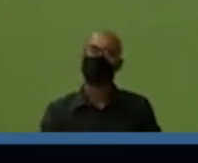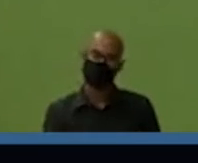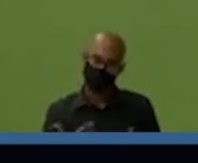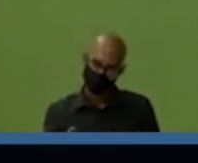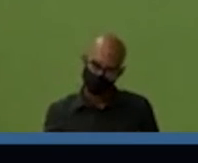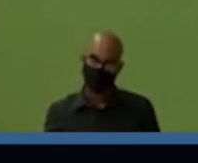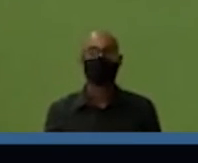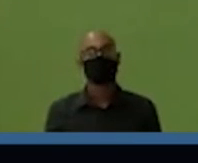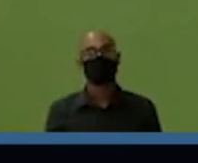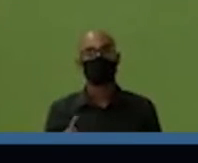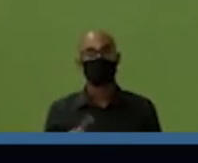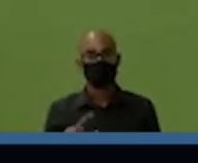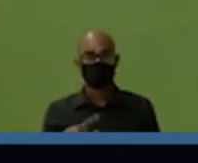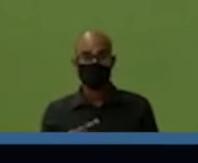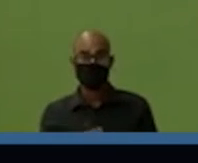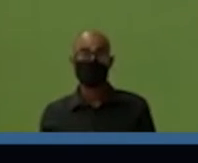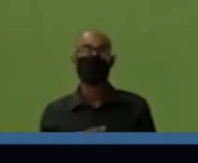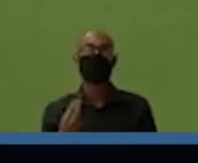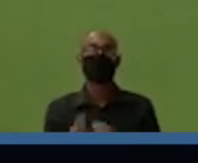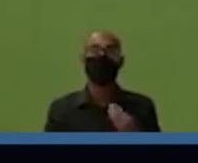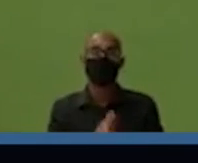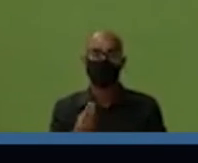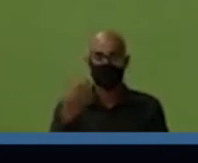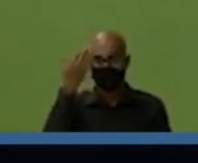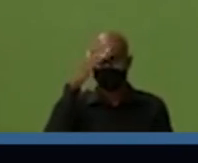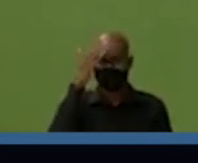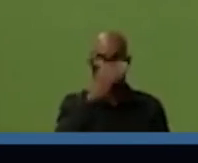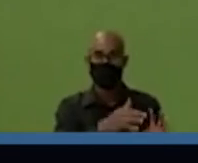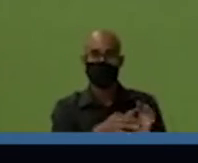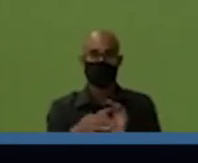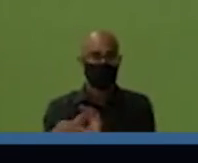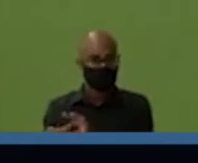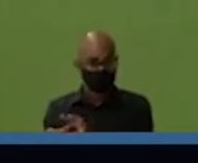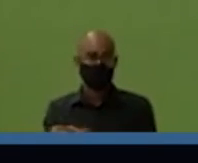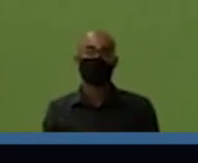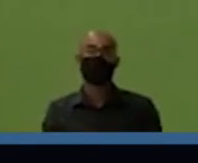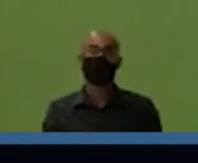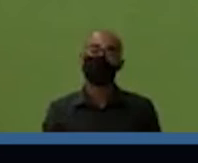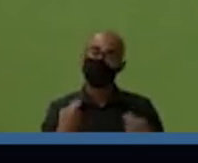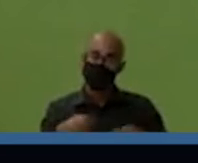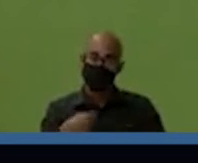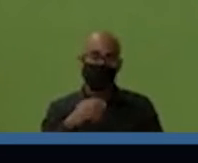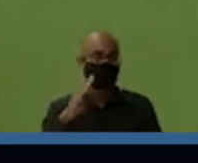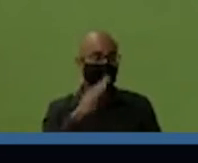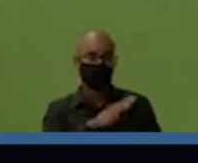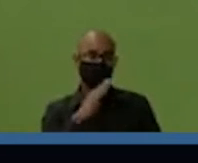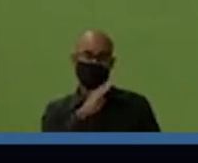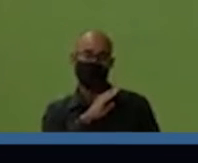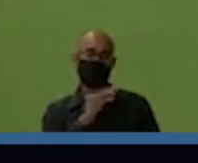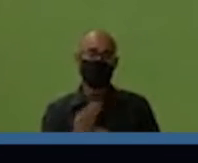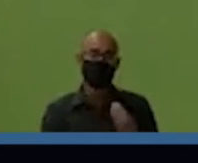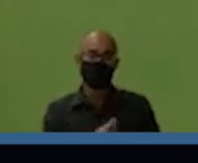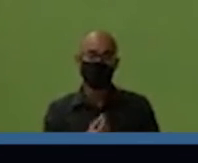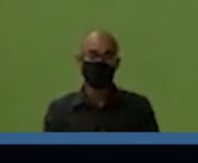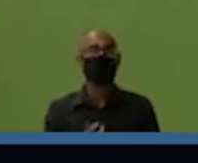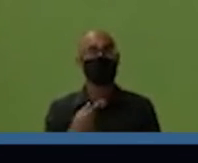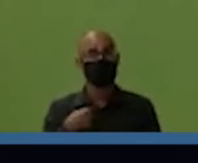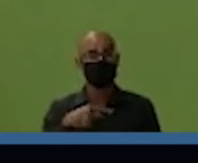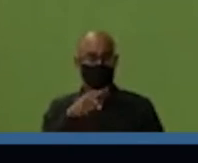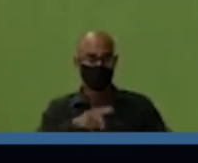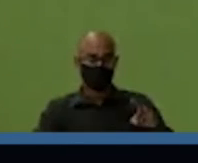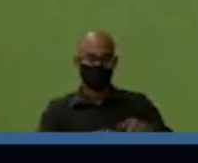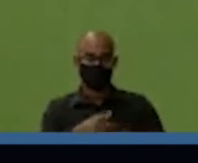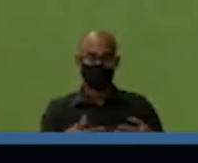a inexistência de número substancial de leitos de UTIs, e que precisam desses medicamentos,